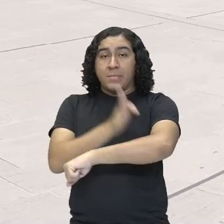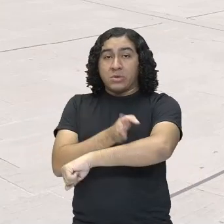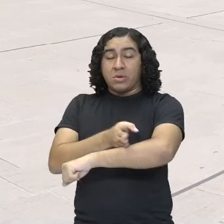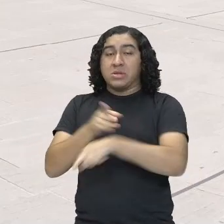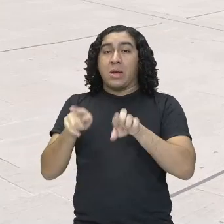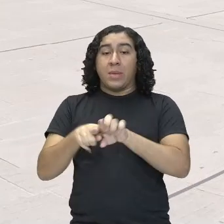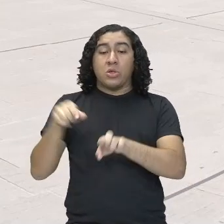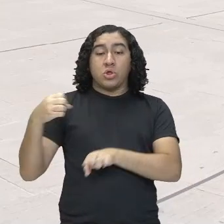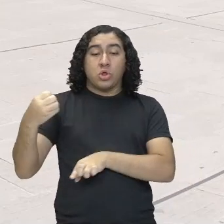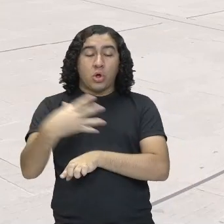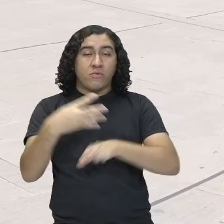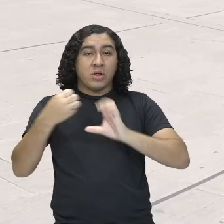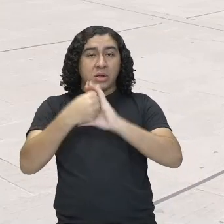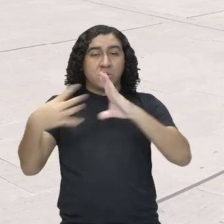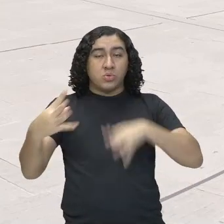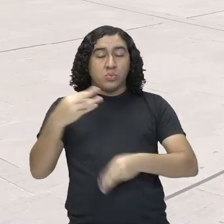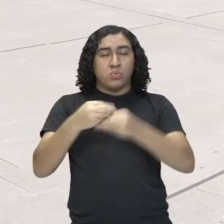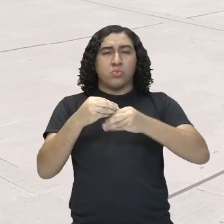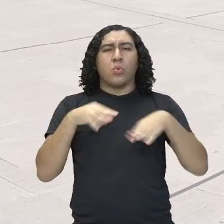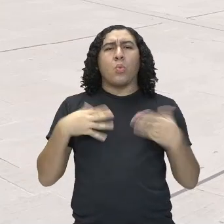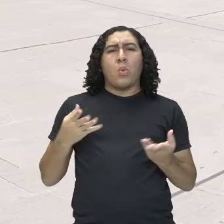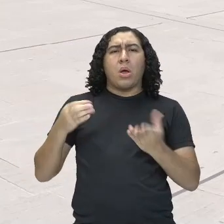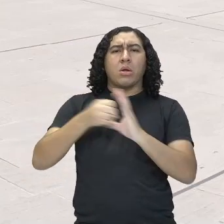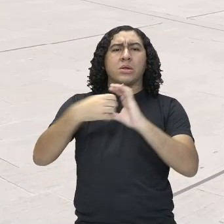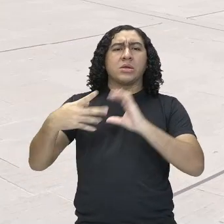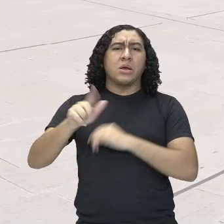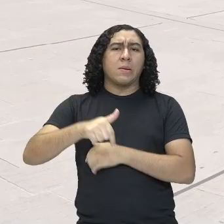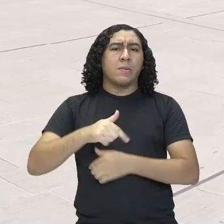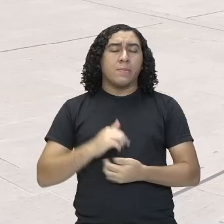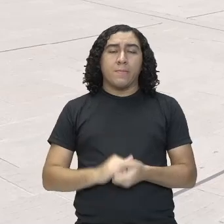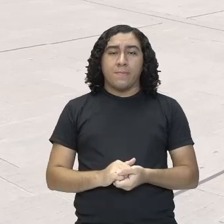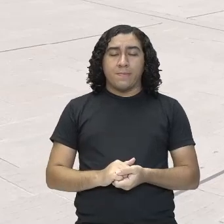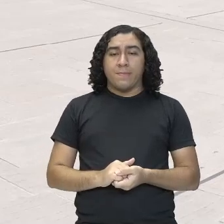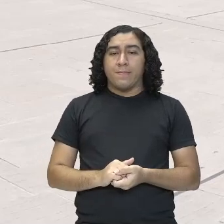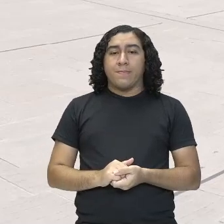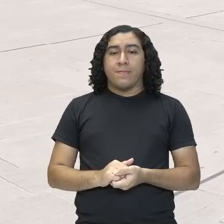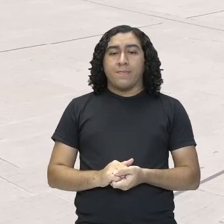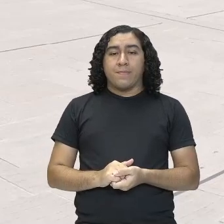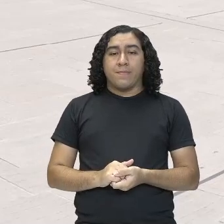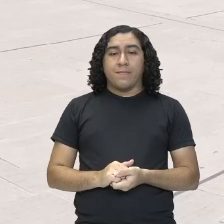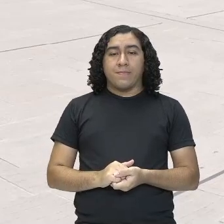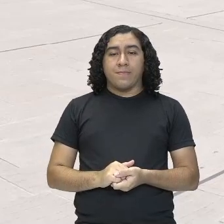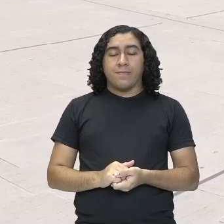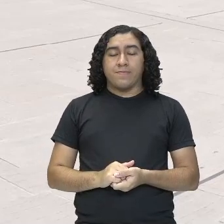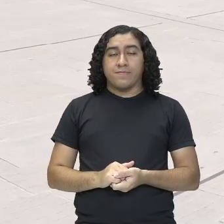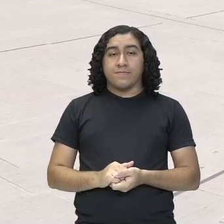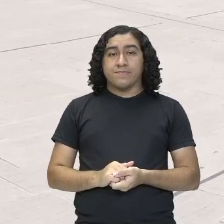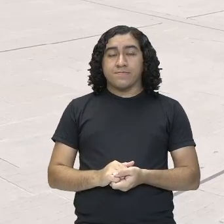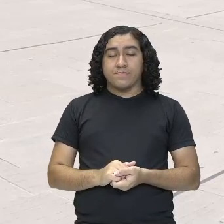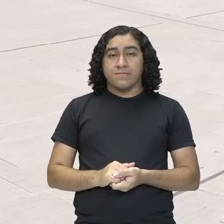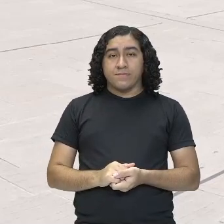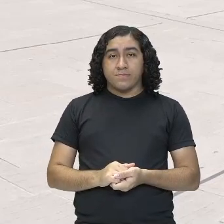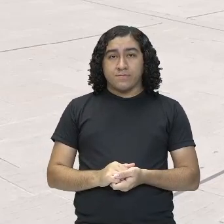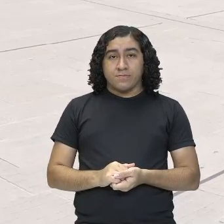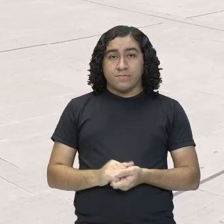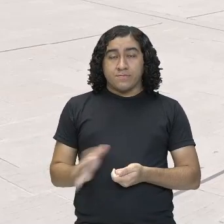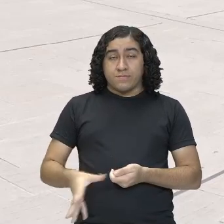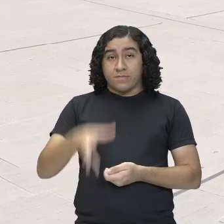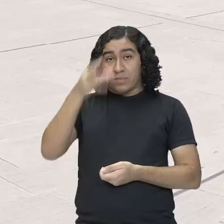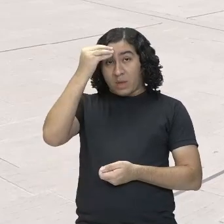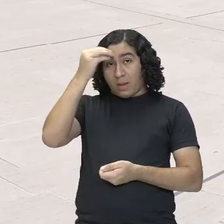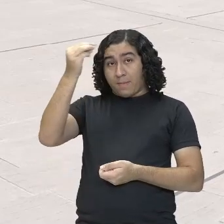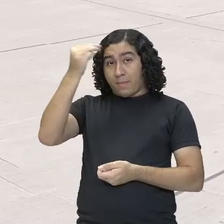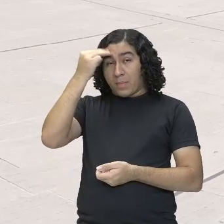agrega novas características. Que características são essas? Fica fixo na cabeça de vocês que o período medieval eu tenho ali